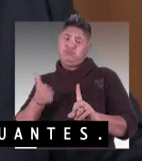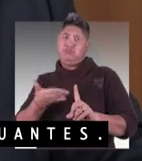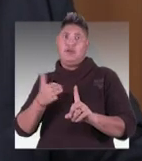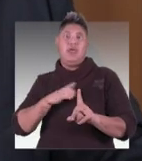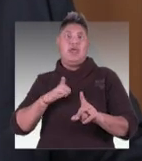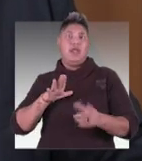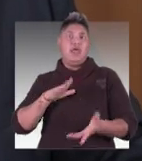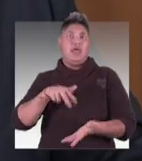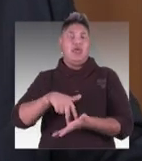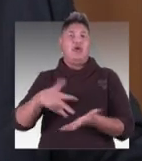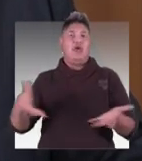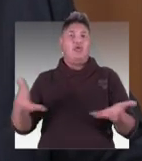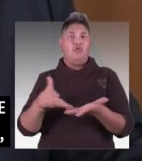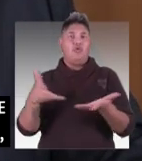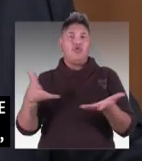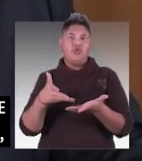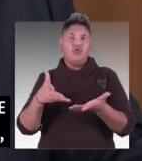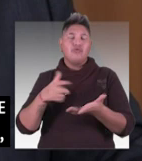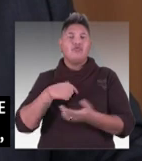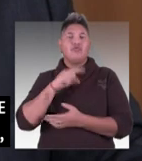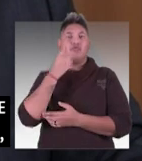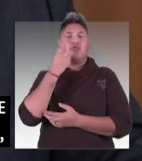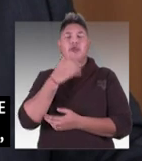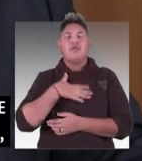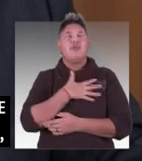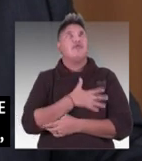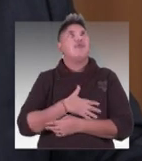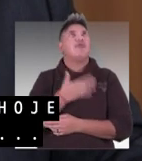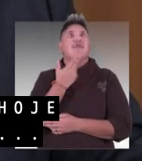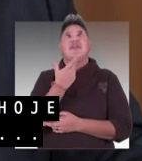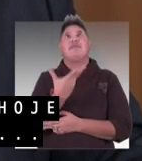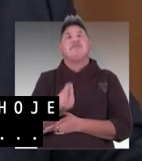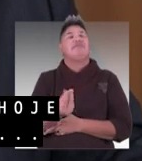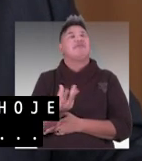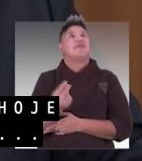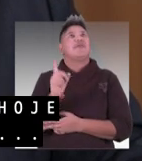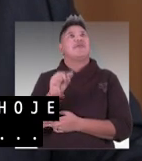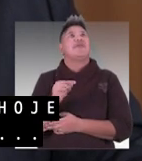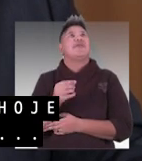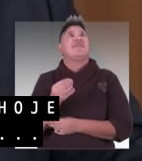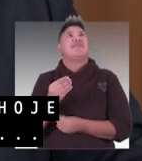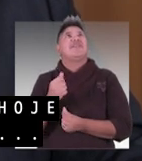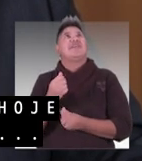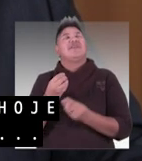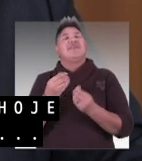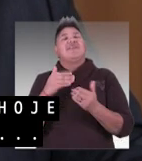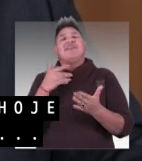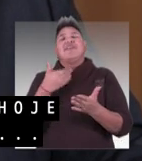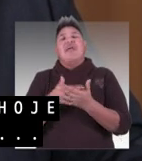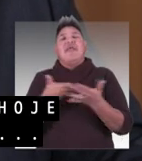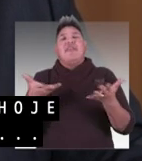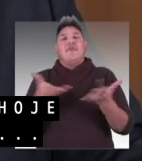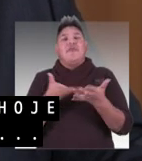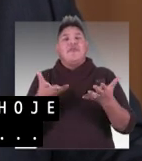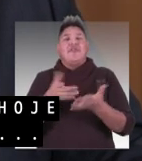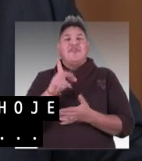atuantes. Uma que eu sempre gosto de destacar, que eu diria que é hoje